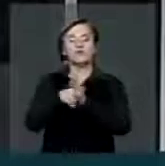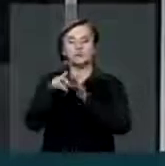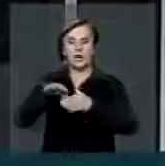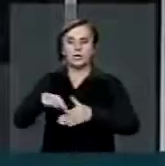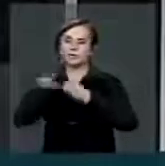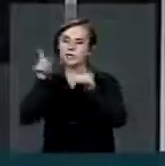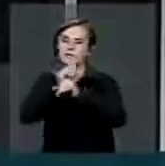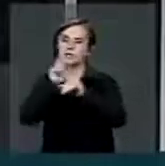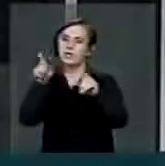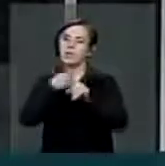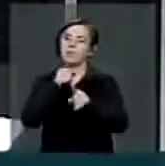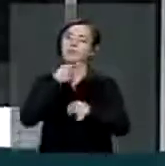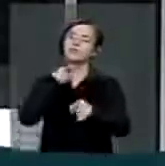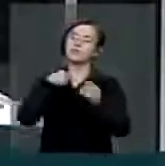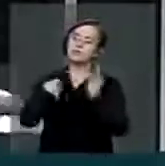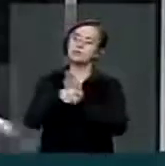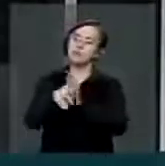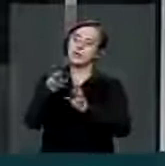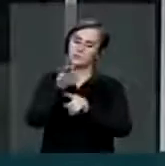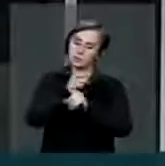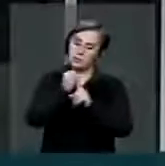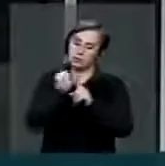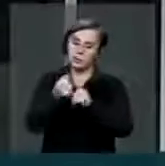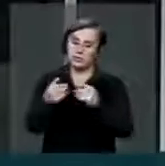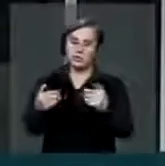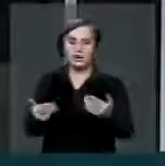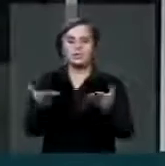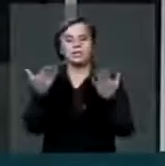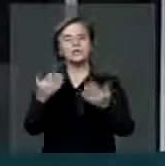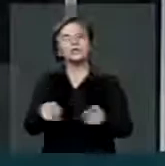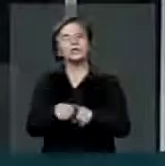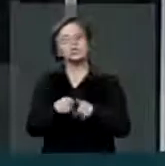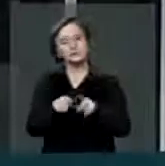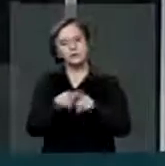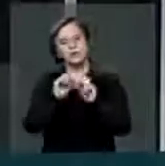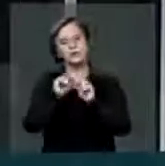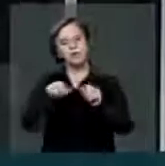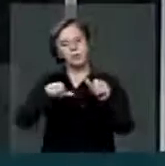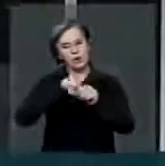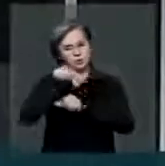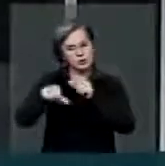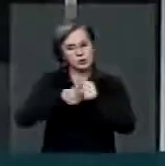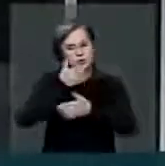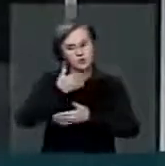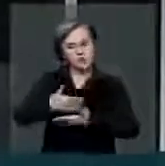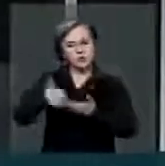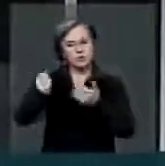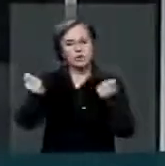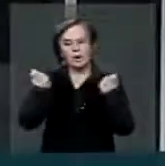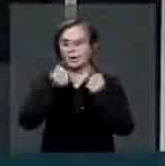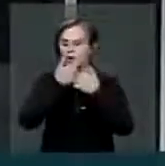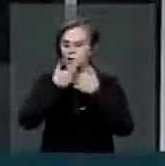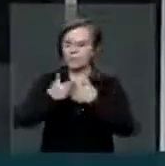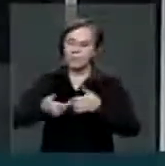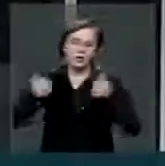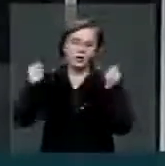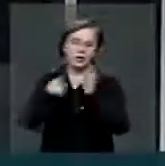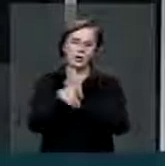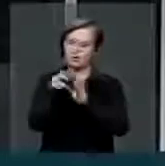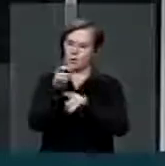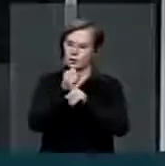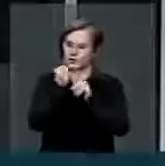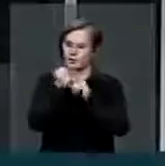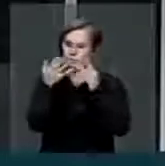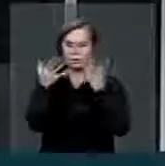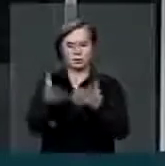sociedade. E isto, senhor presidente, é um outro mecanismo transformador que pode permitir grandes mobilizações da sociedade